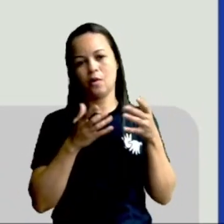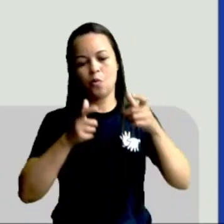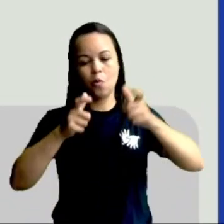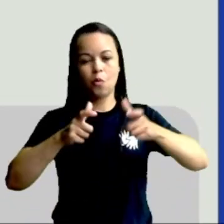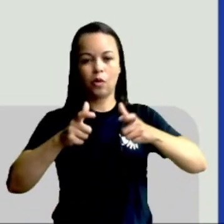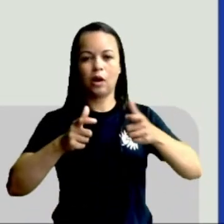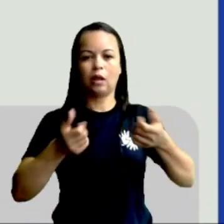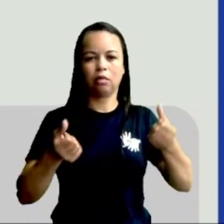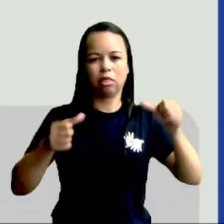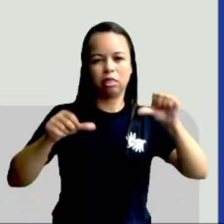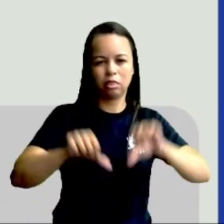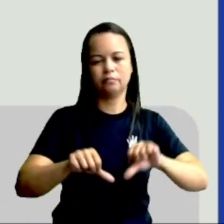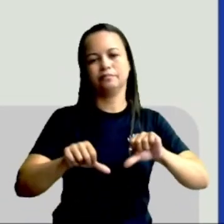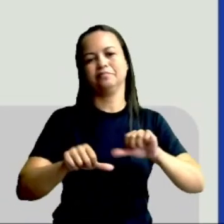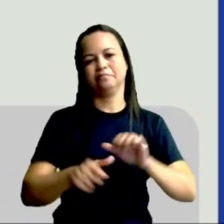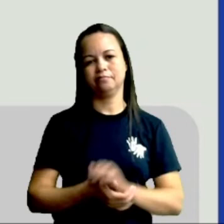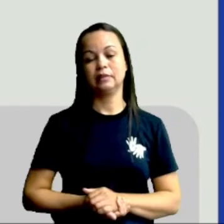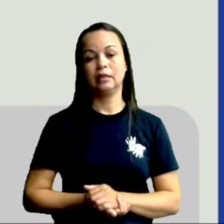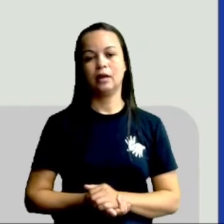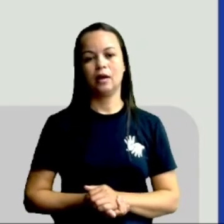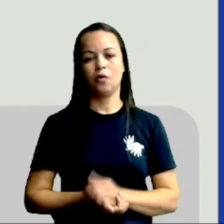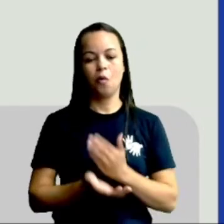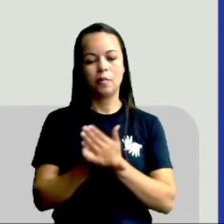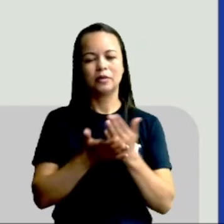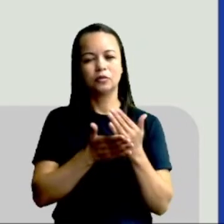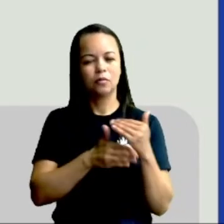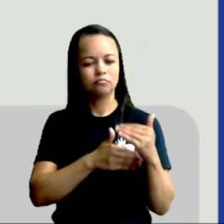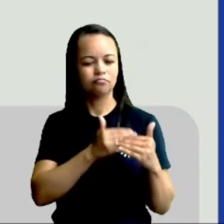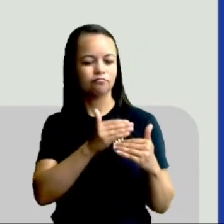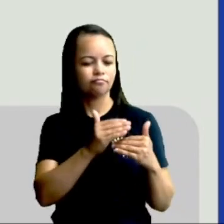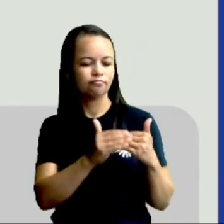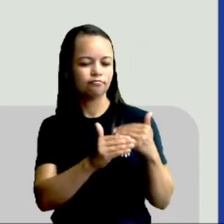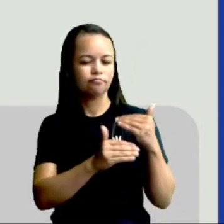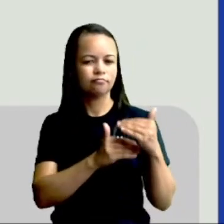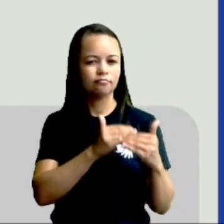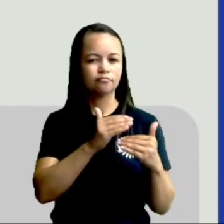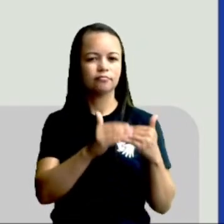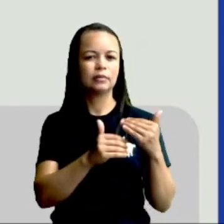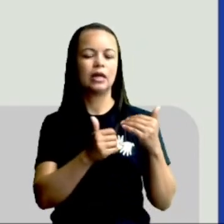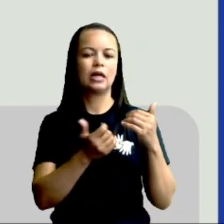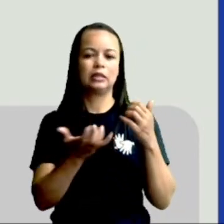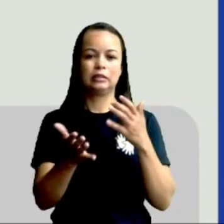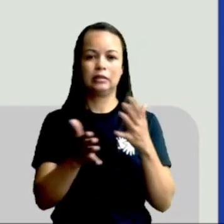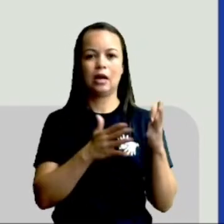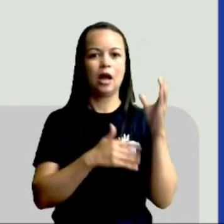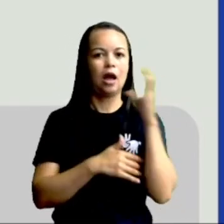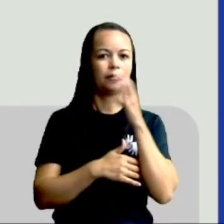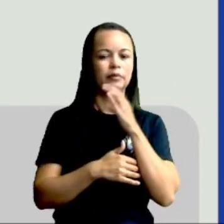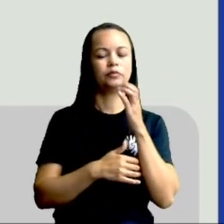decadência, certo? Passou a se recuperar, né, num ritmo mais rápido que o Brasil,